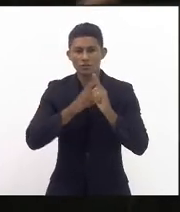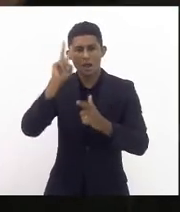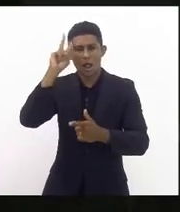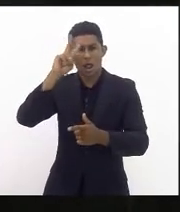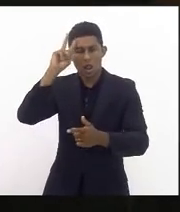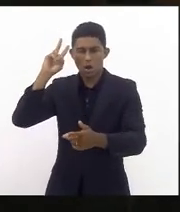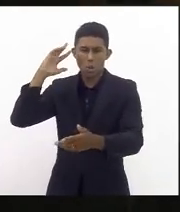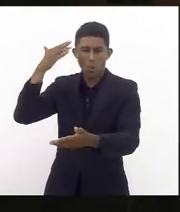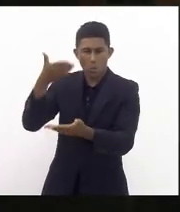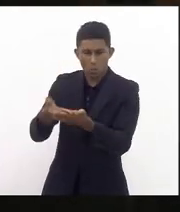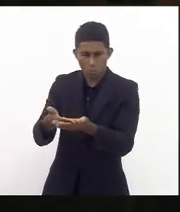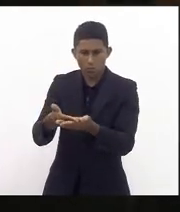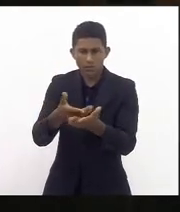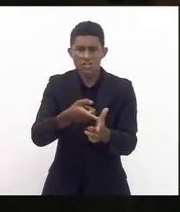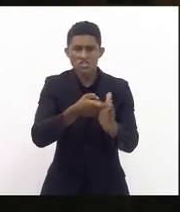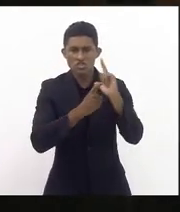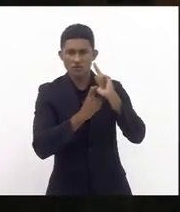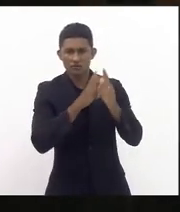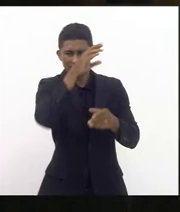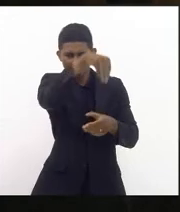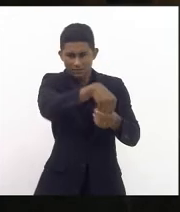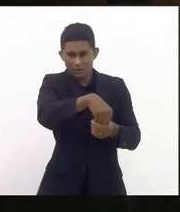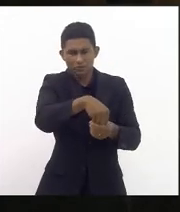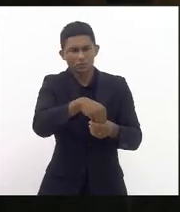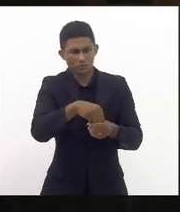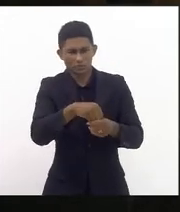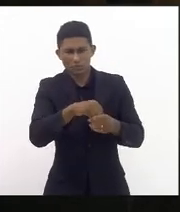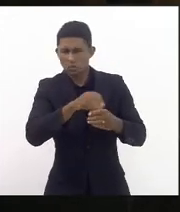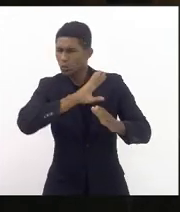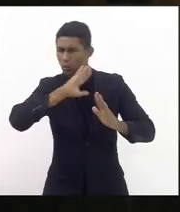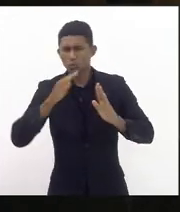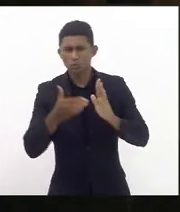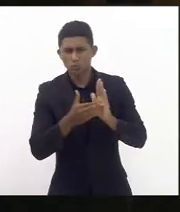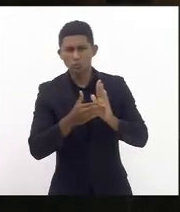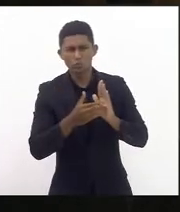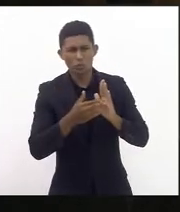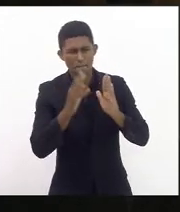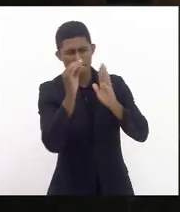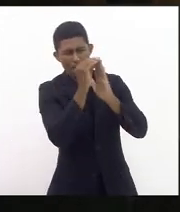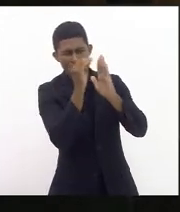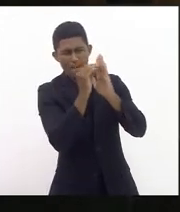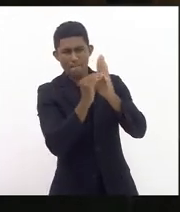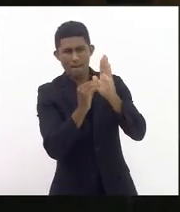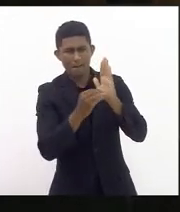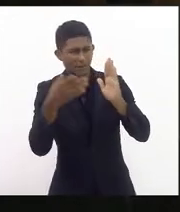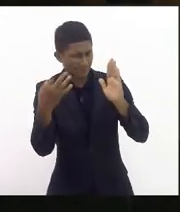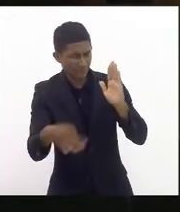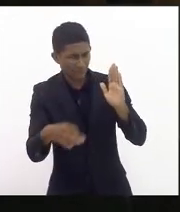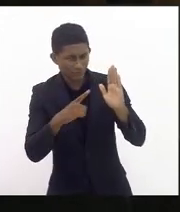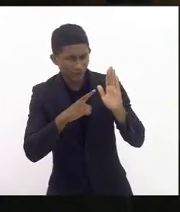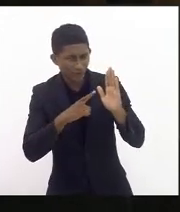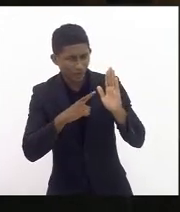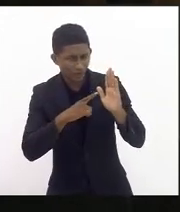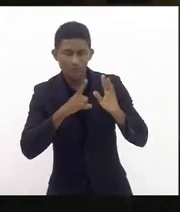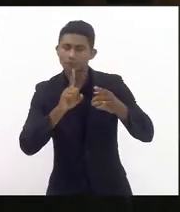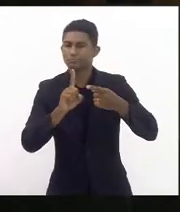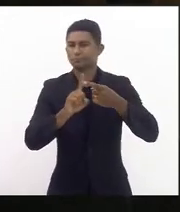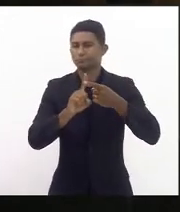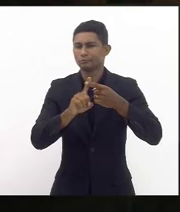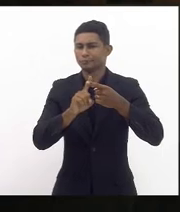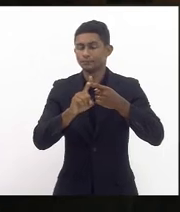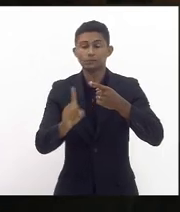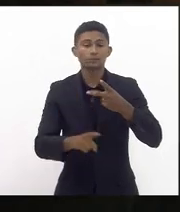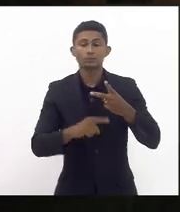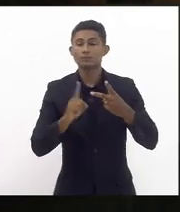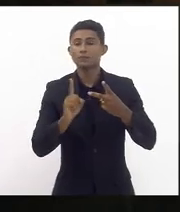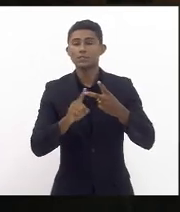dela está corretamente colocada? Esse é o primeiro princípio. segundo princípio, né, é